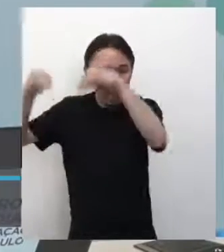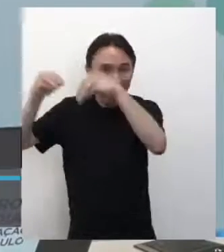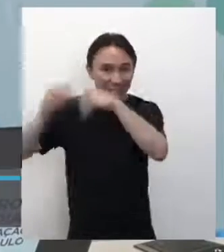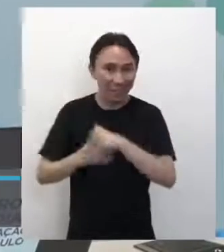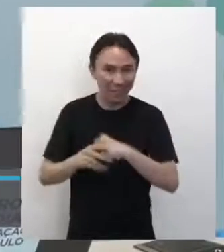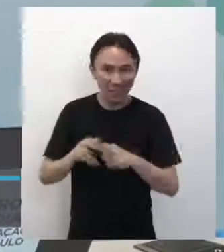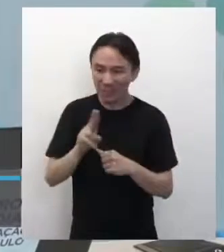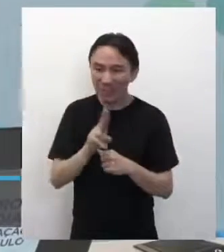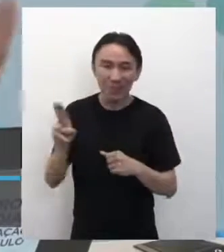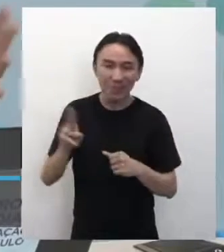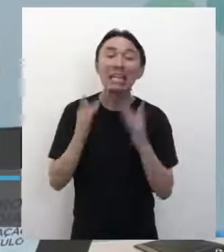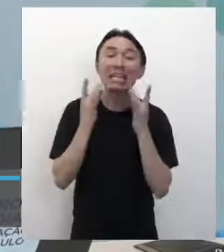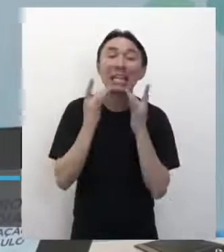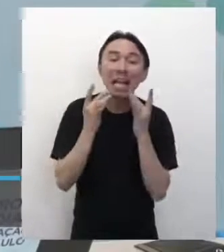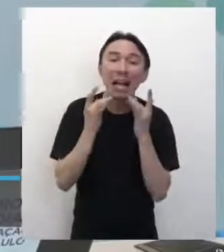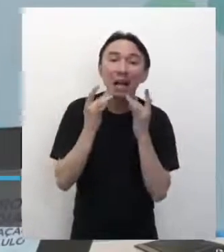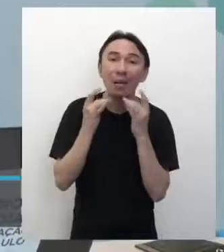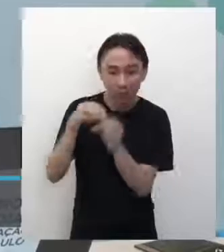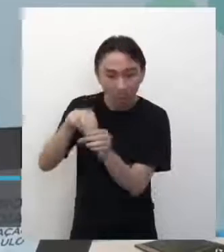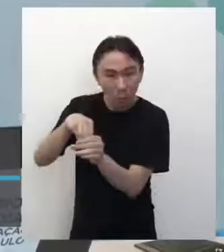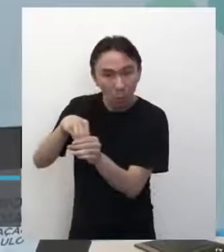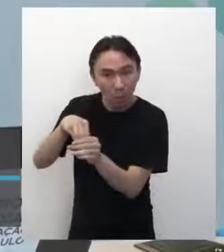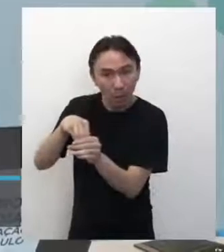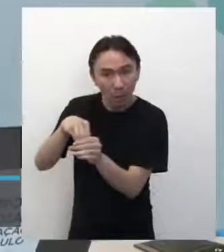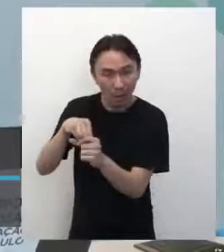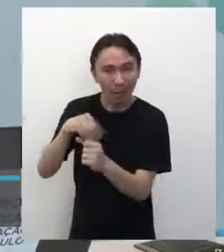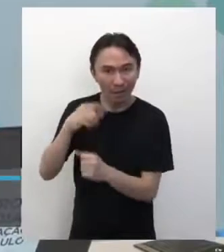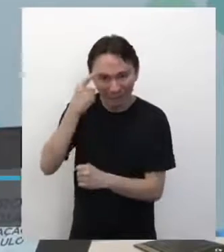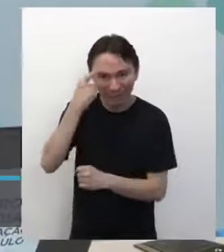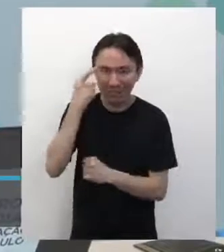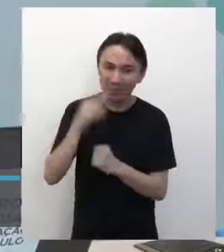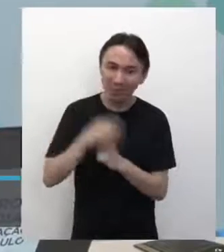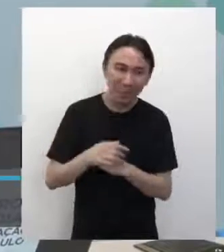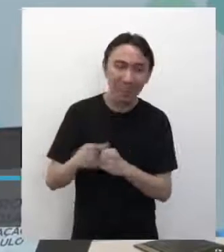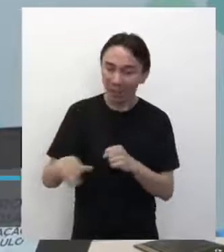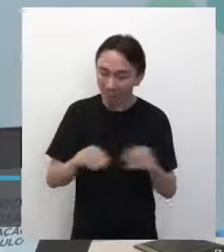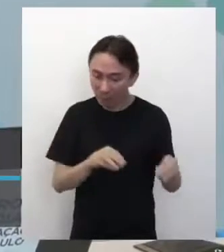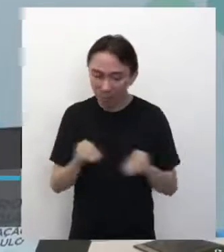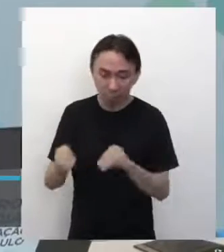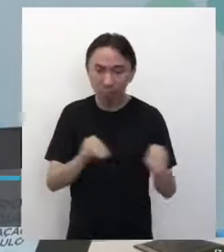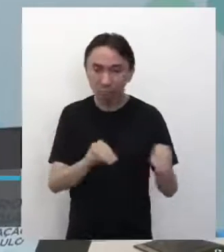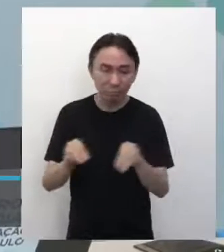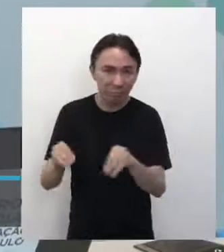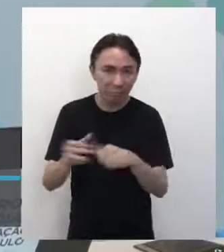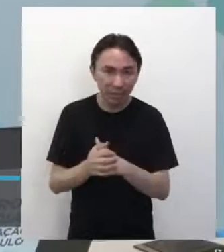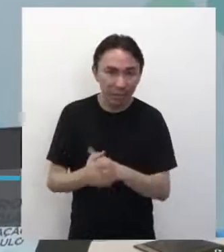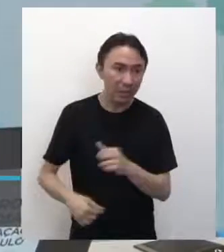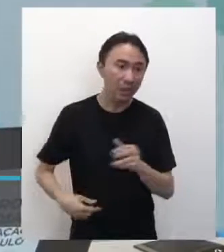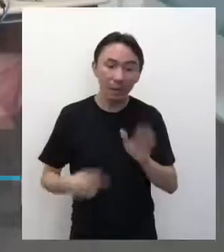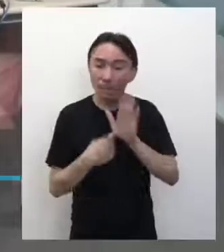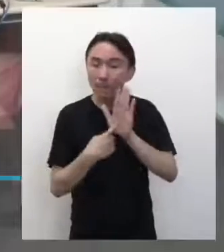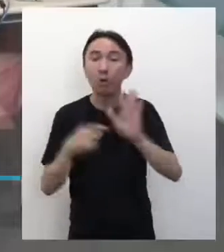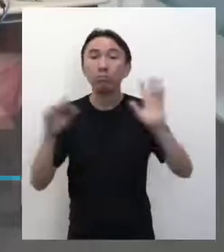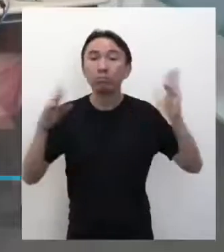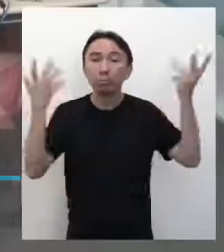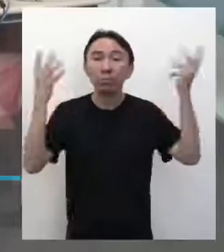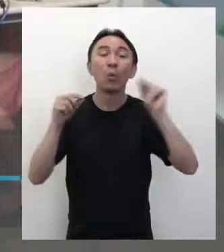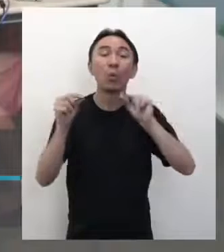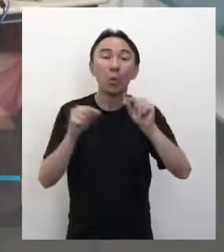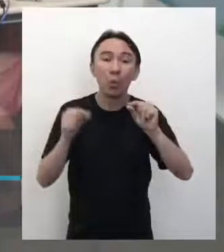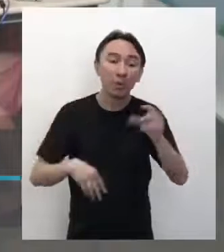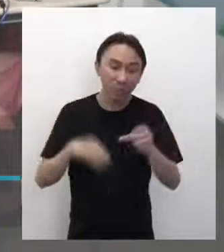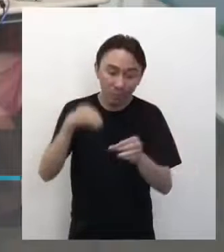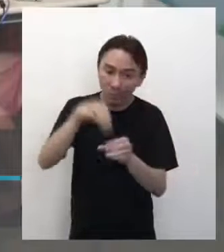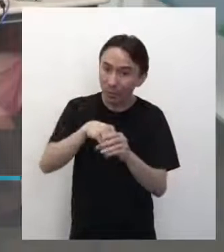Então, era um teatro itinerante. A apresentação deles era feita dentro de um caminhão. E o